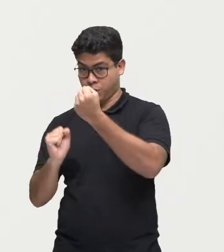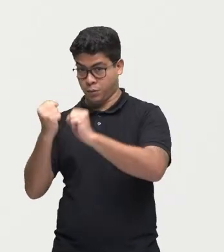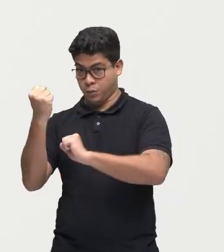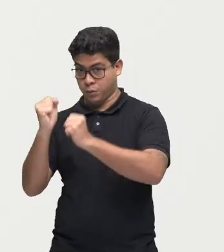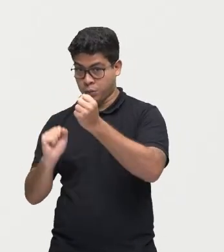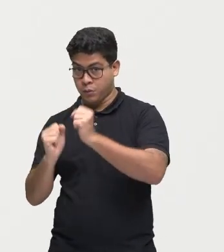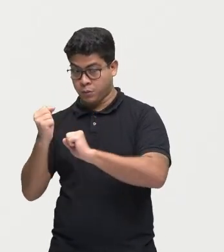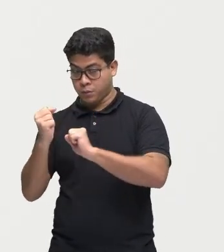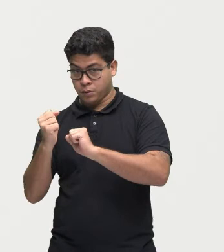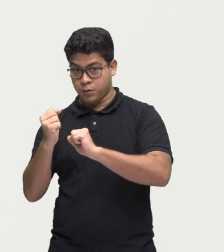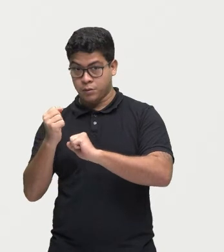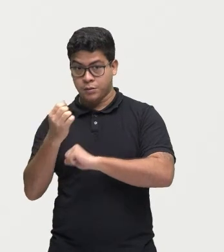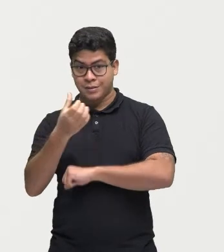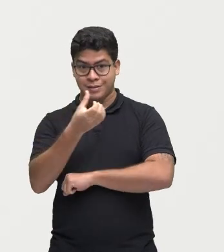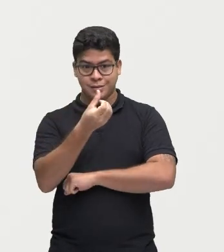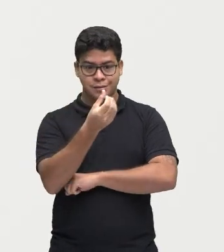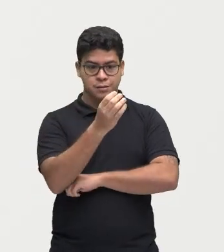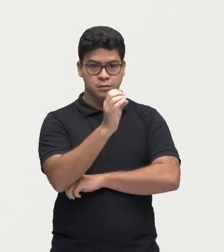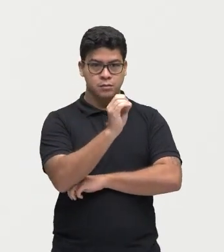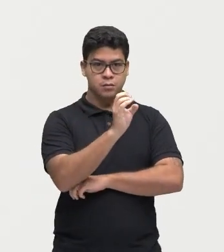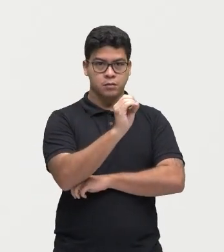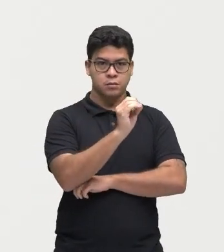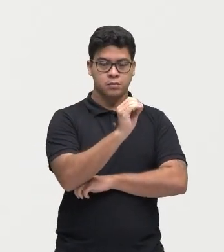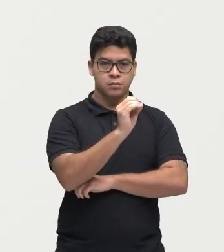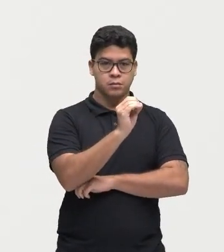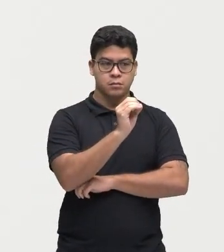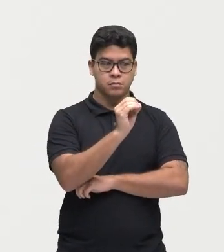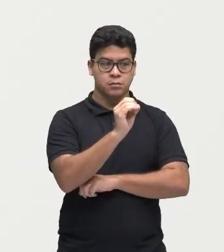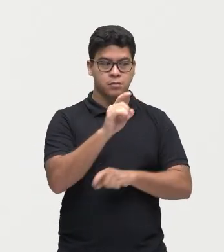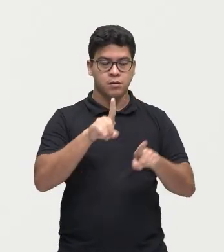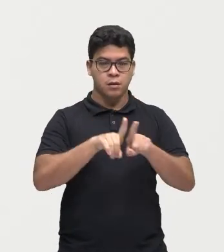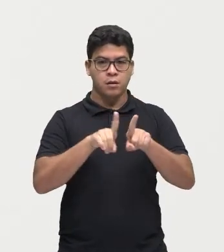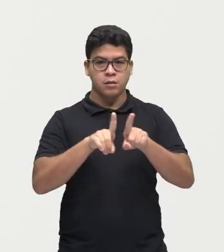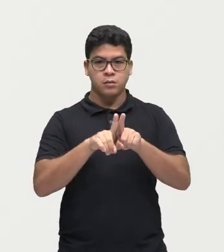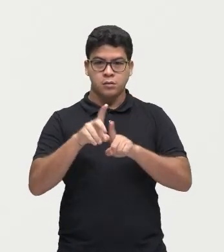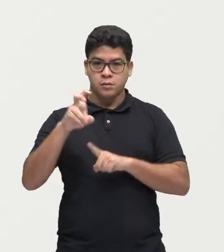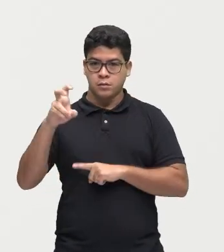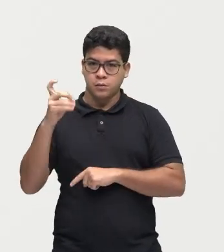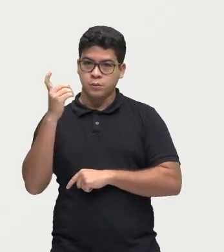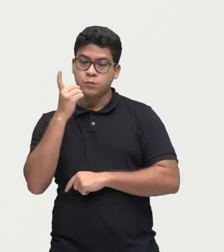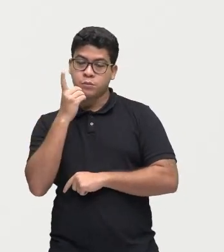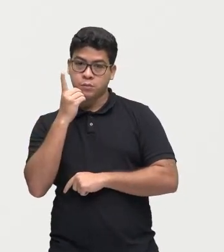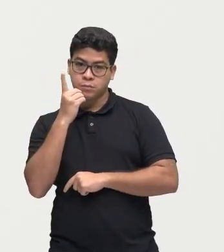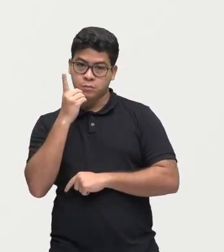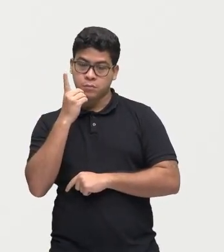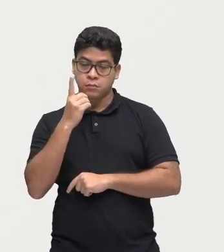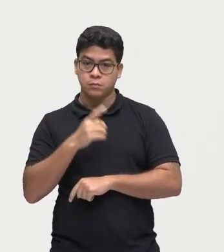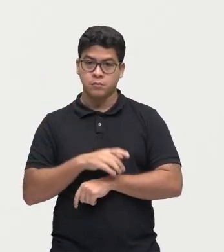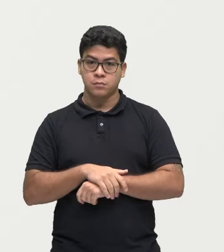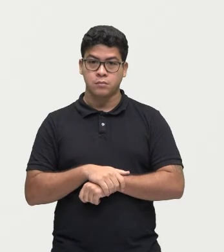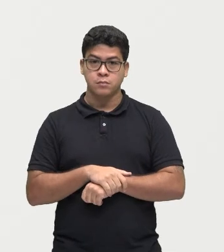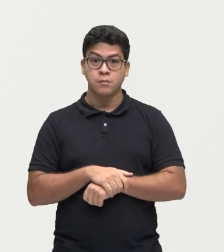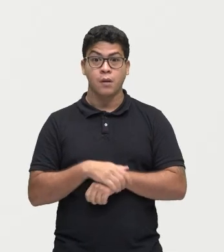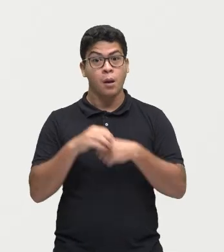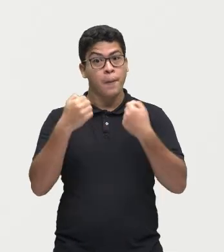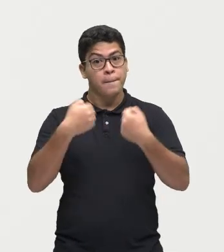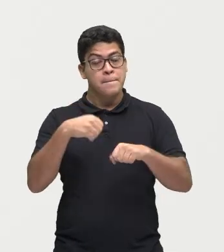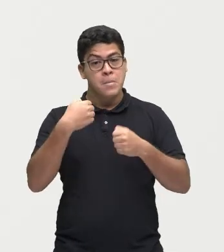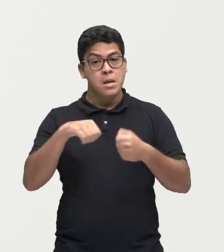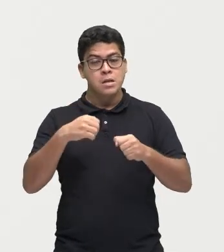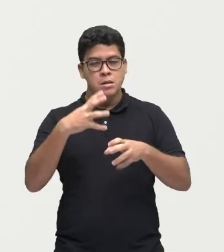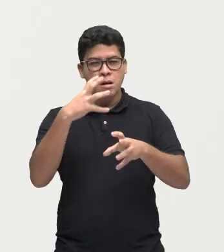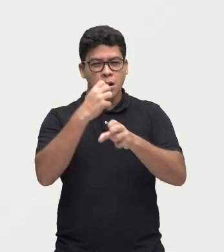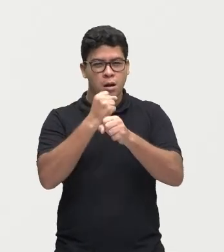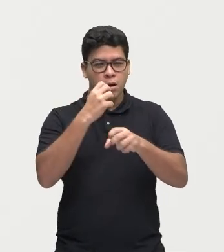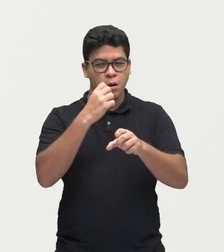produzem 600 peças em 5 dias. Aí a gente precisa calcular quantas